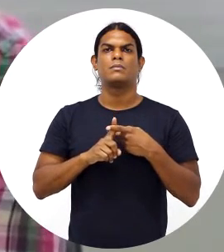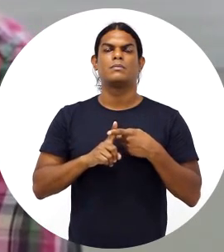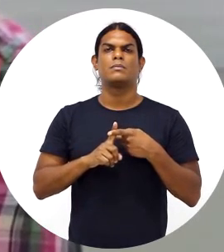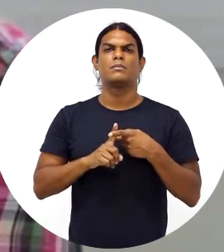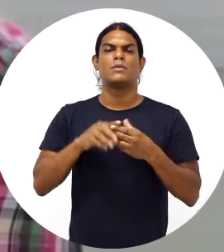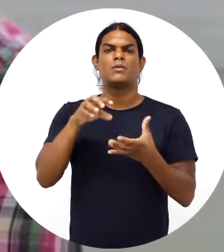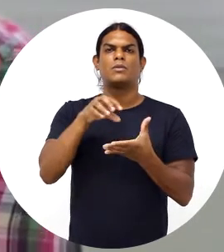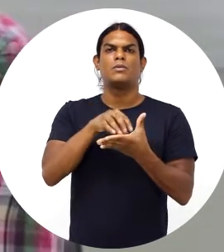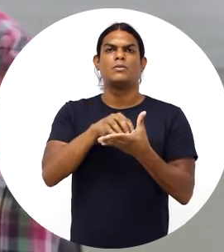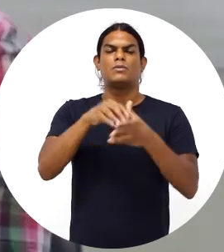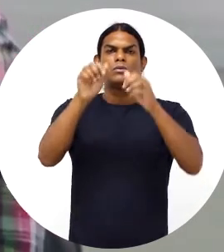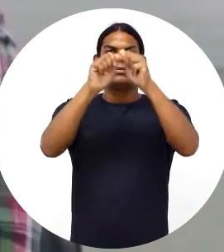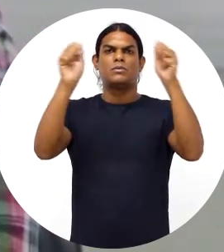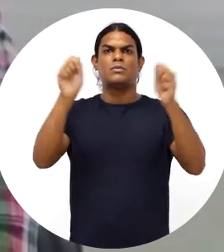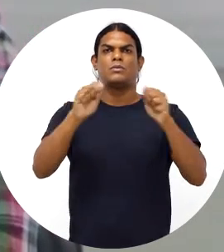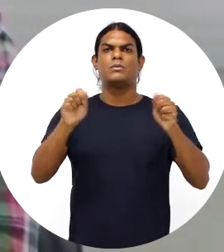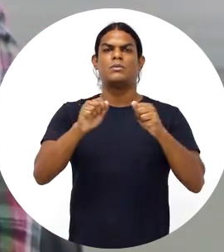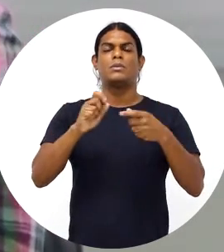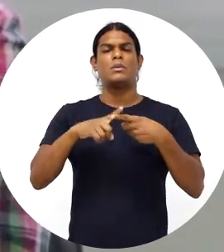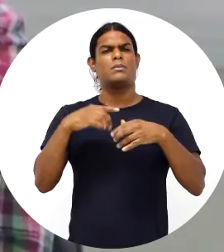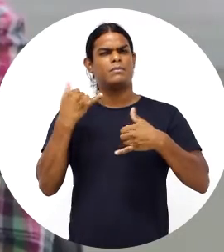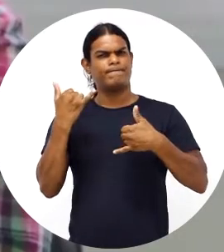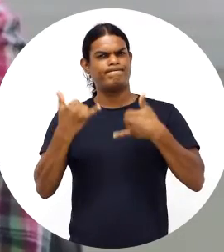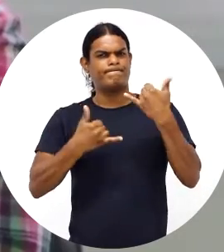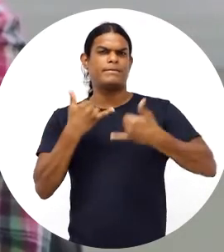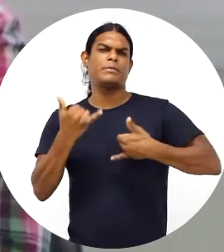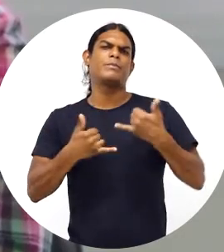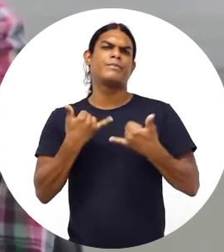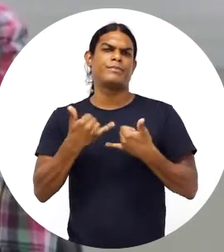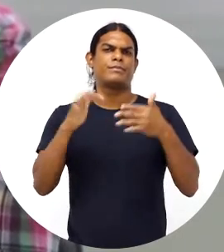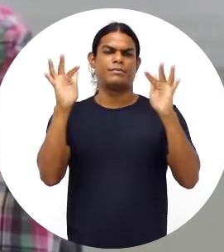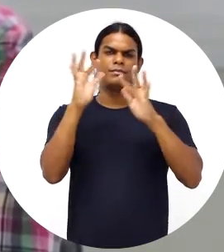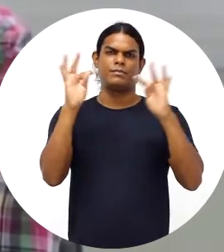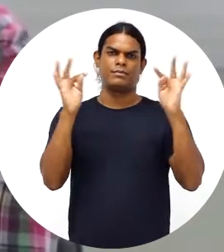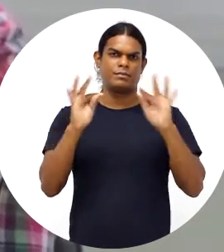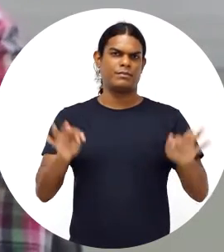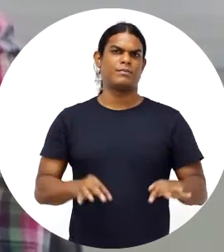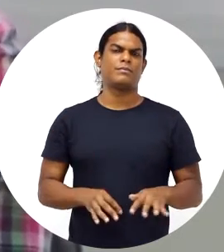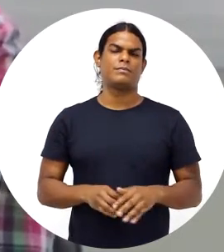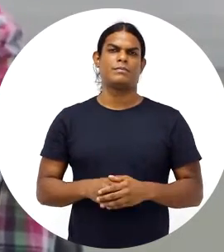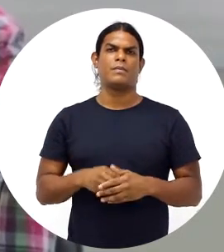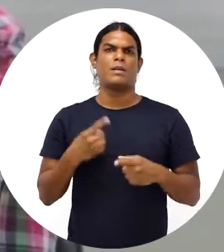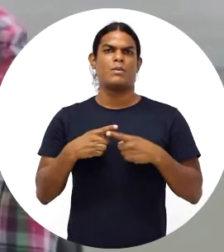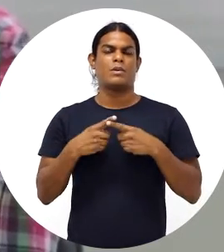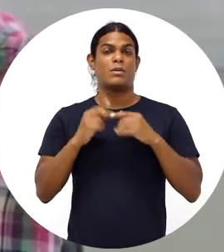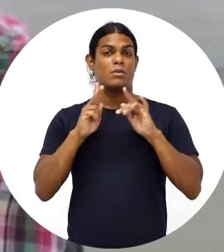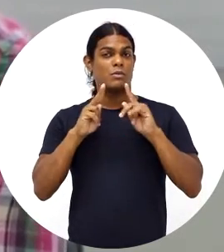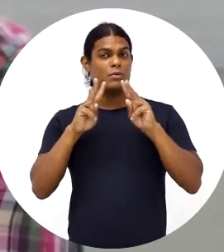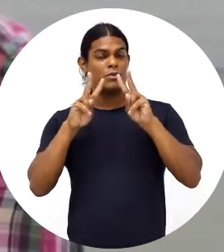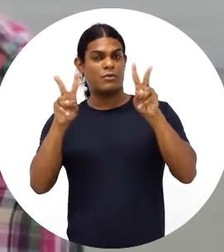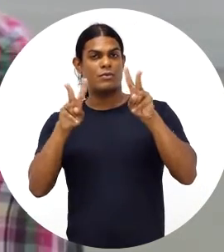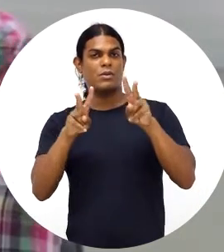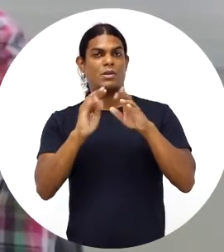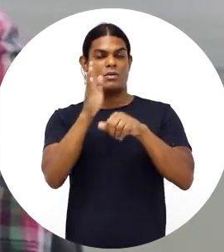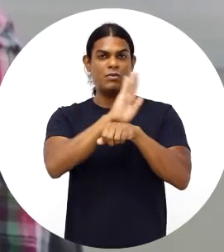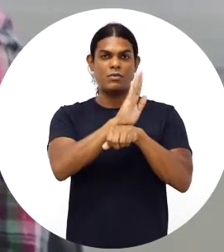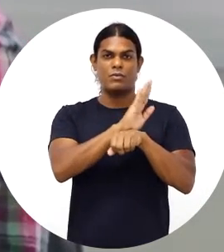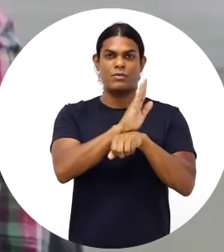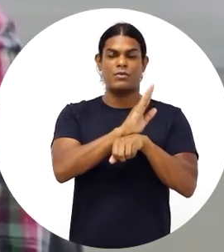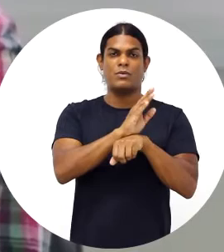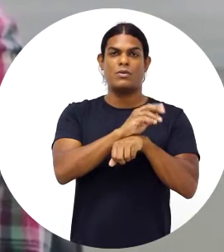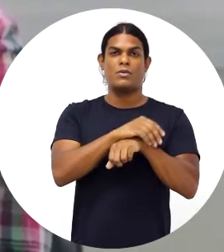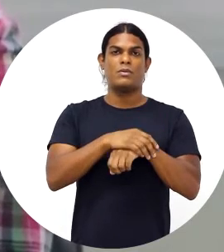que uma das primeiras, é divertir. Afinal de contas, quando vamos a um concerto, assistir a um filme no